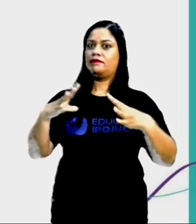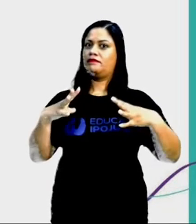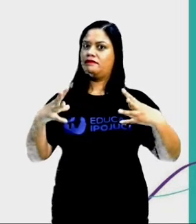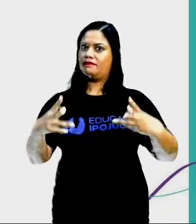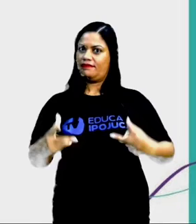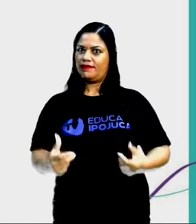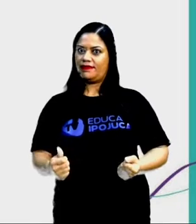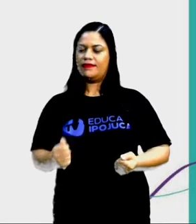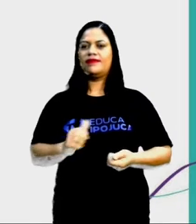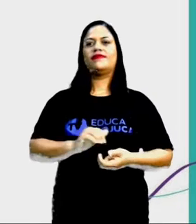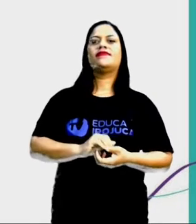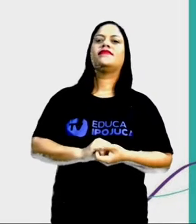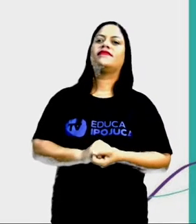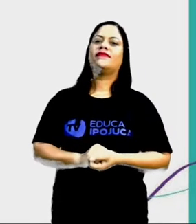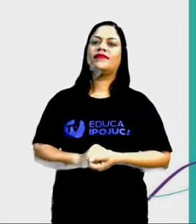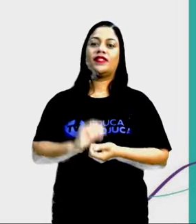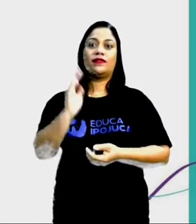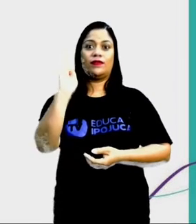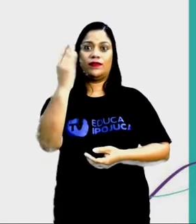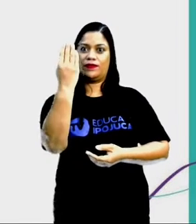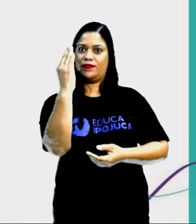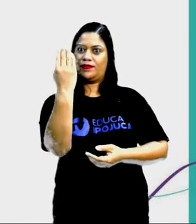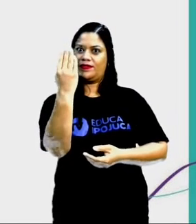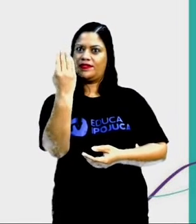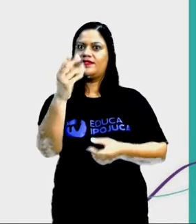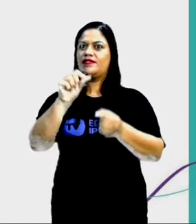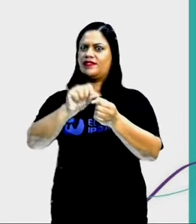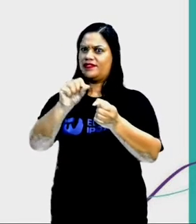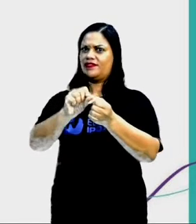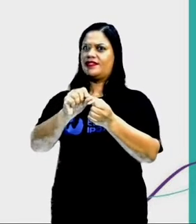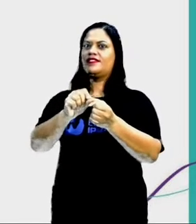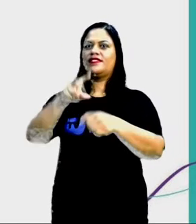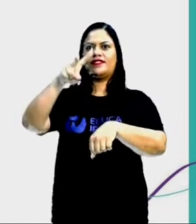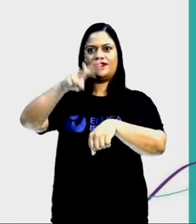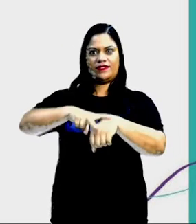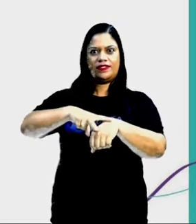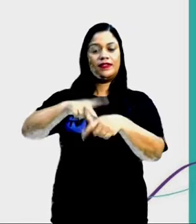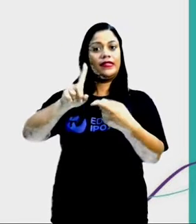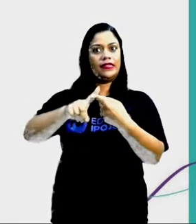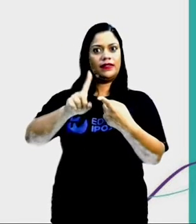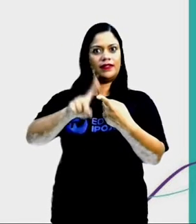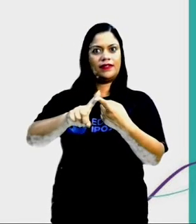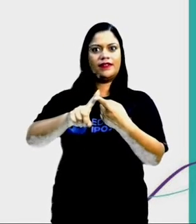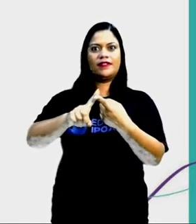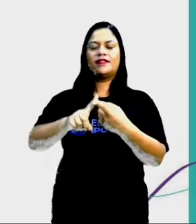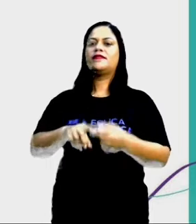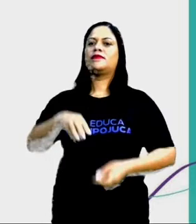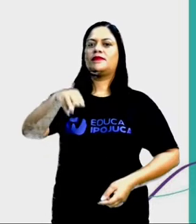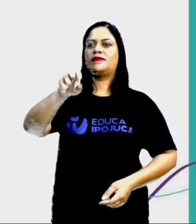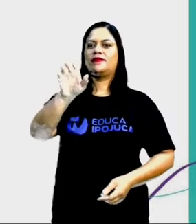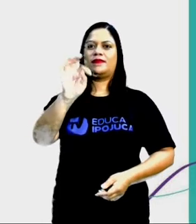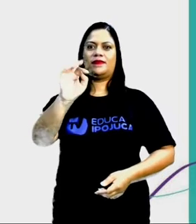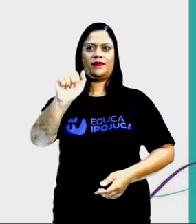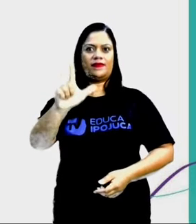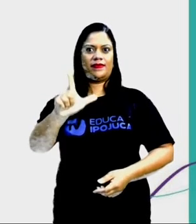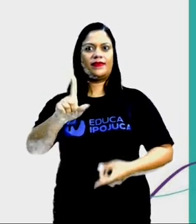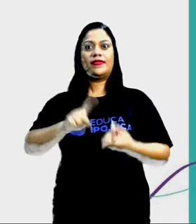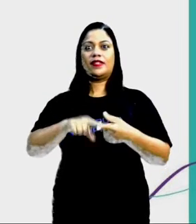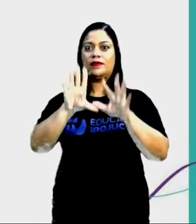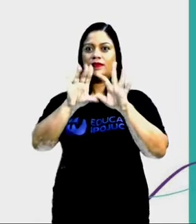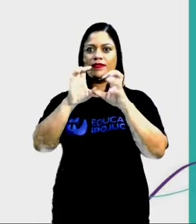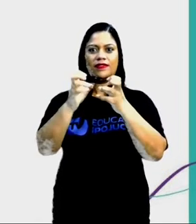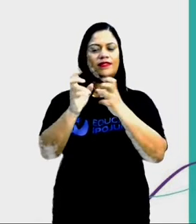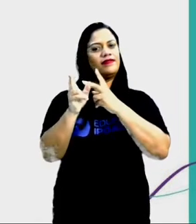higiênico. Temos um espelho, que é feito de vidro e de metal. Temos o travesseiro, que é feito